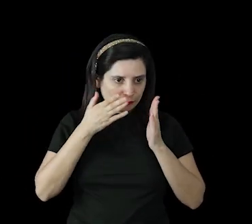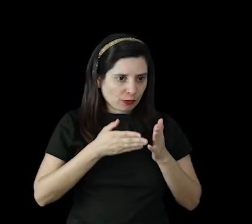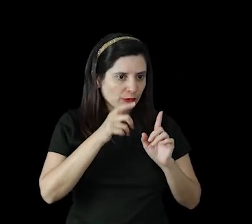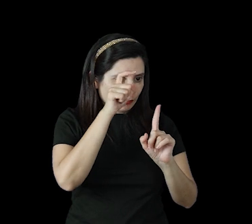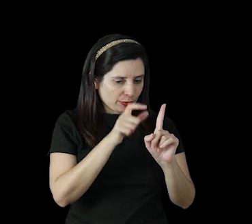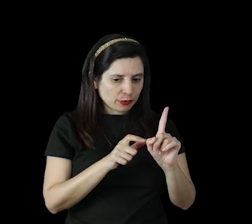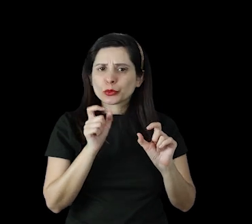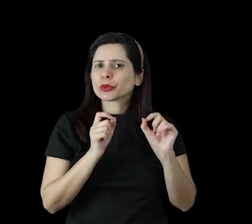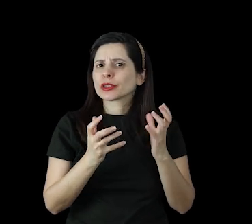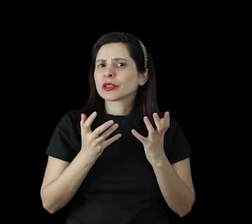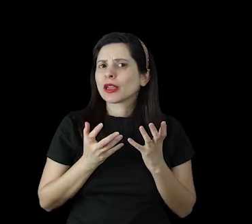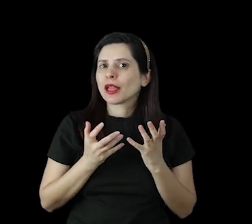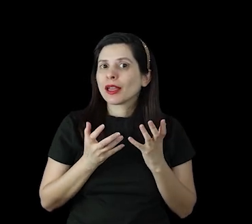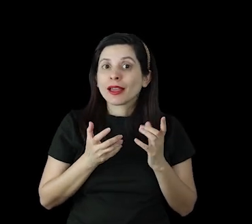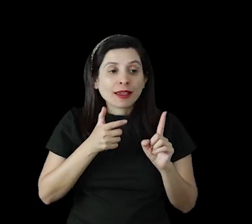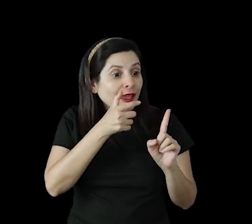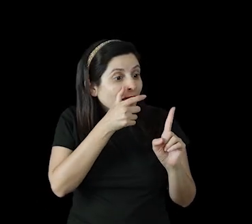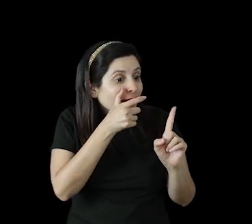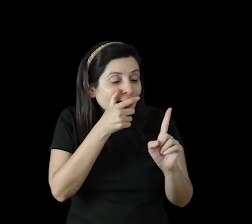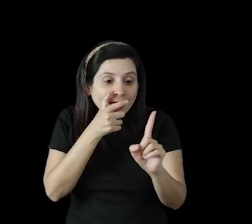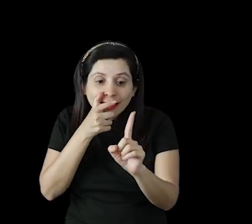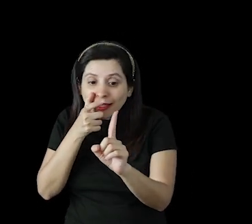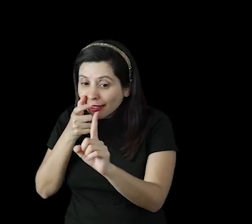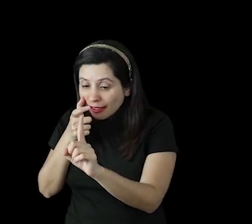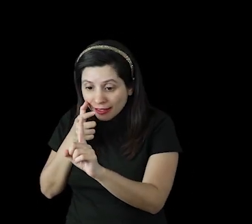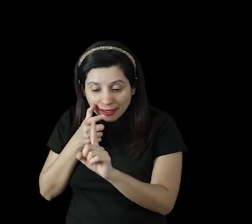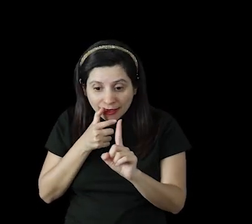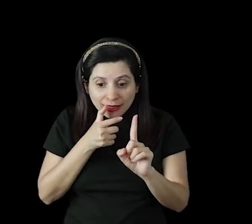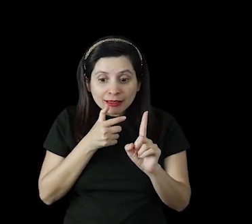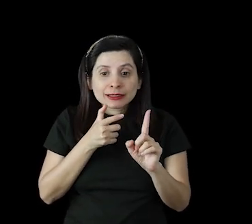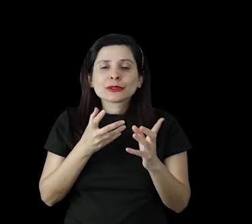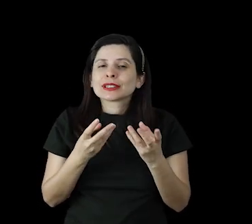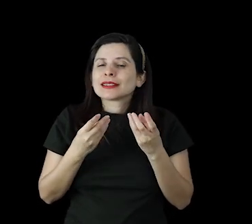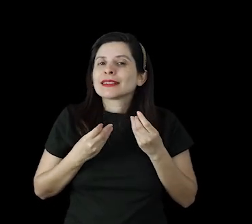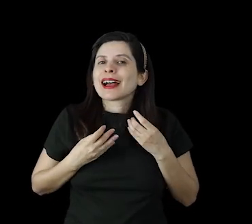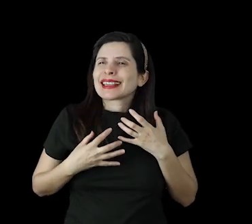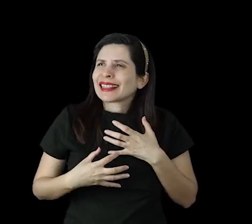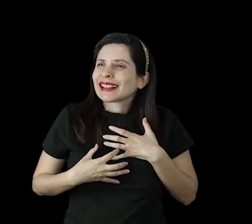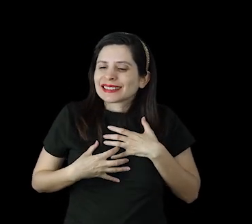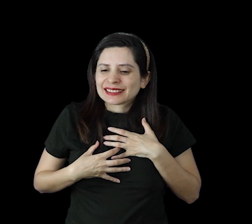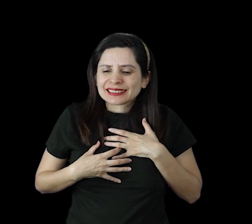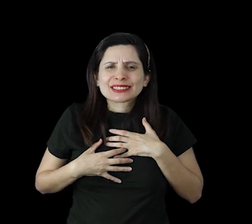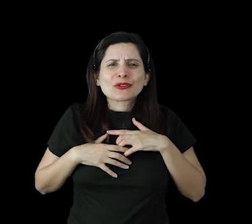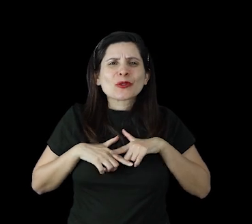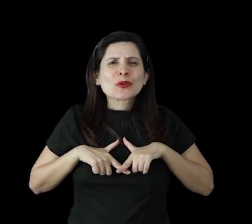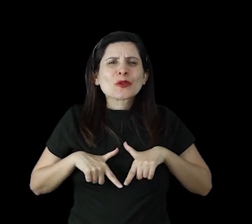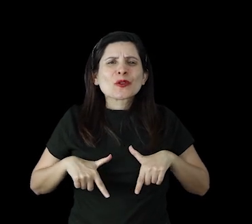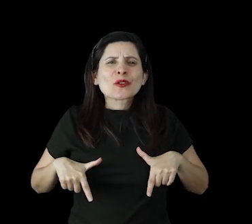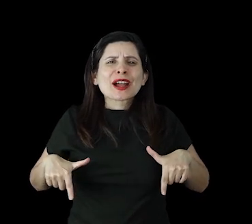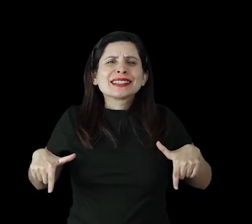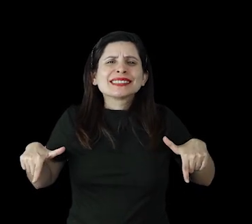o que que a gente quer? A gente quer acompanhar aquelas pessoas. Tanto que dá aquela sensação de ninho vazio quando acaba